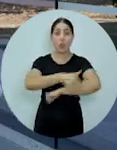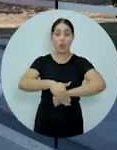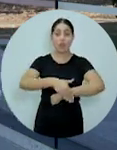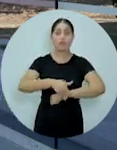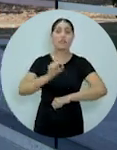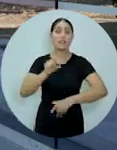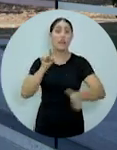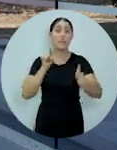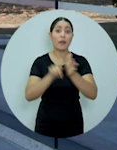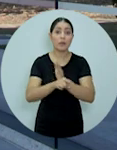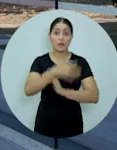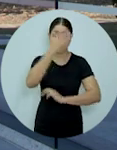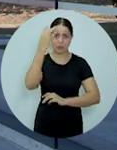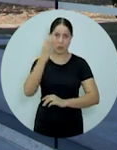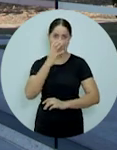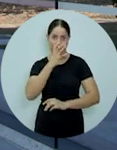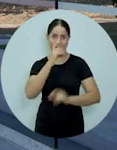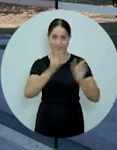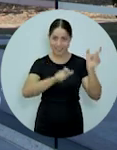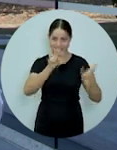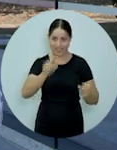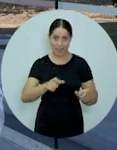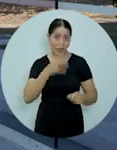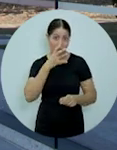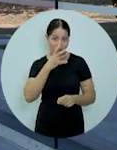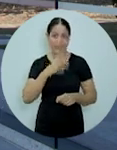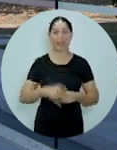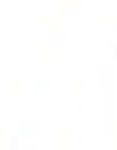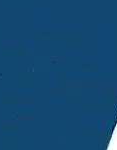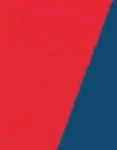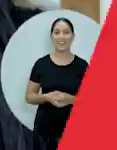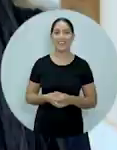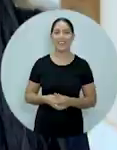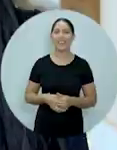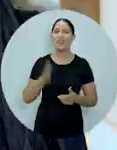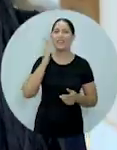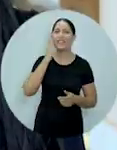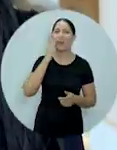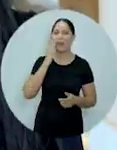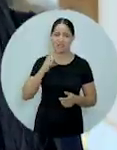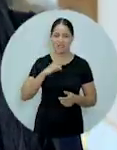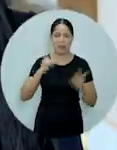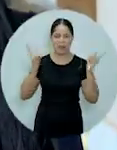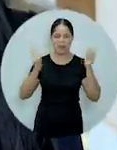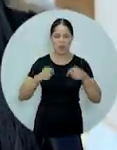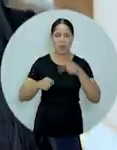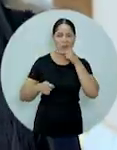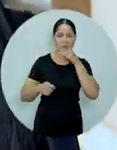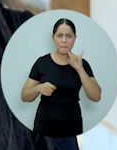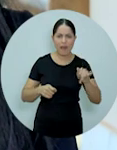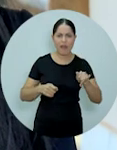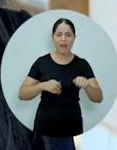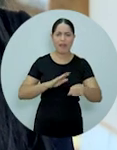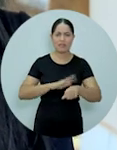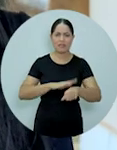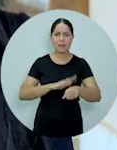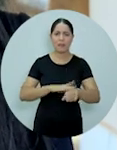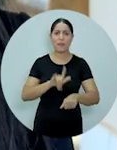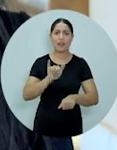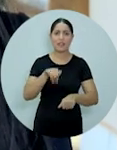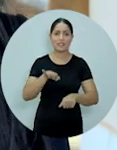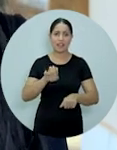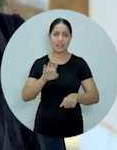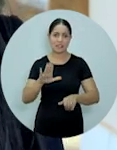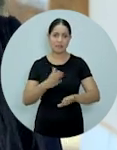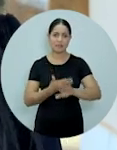diretamente das ruas. Quem pergunta é quem assiste a gente. Confira. Eu gostaria de saber se existe a possibilidade de um pai pegar mais tempo de